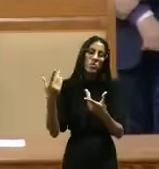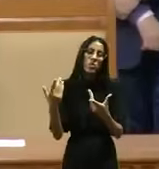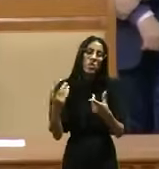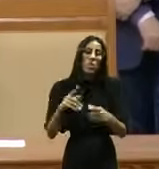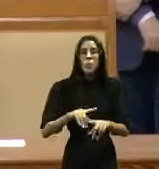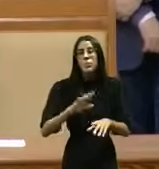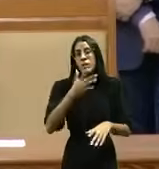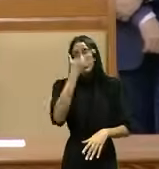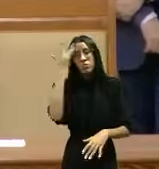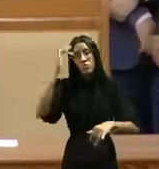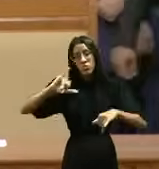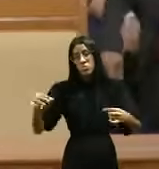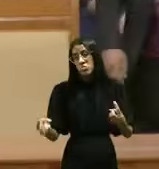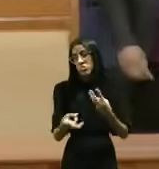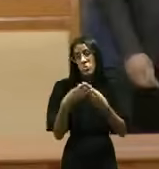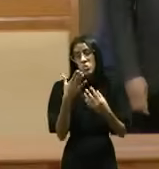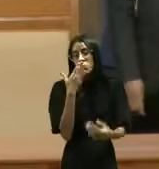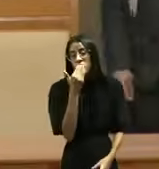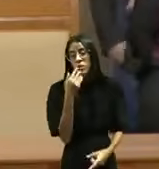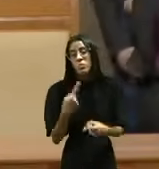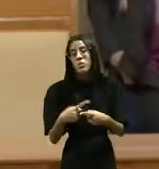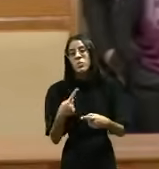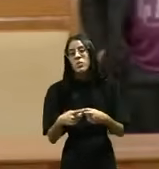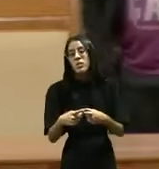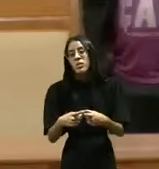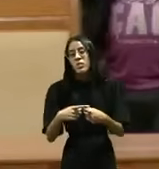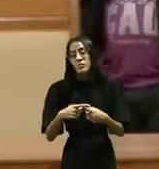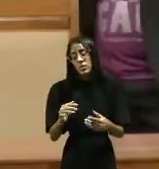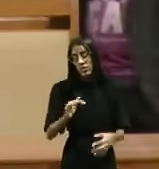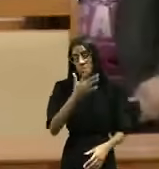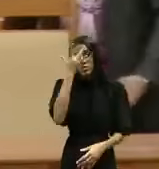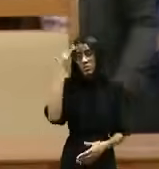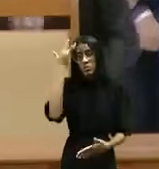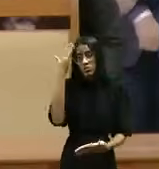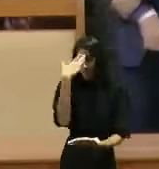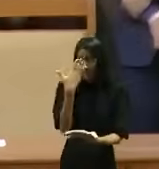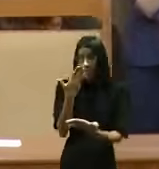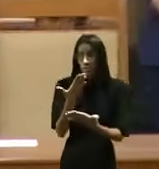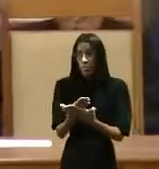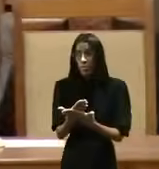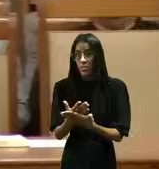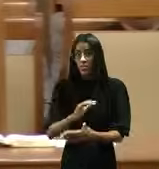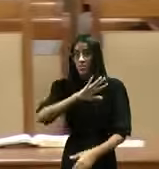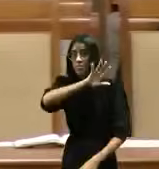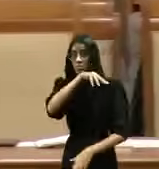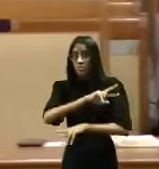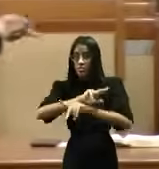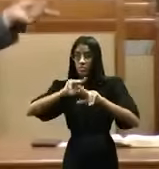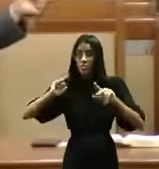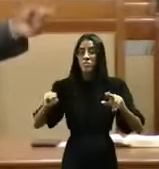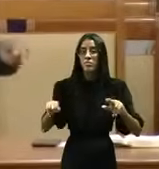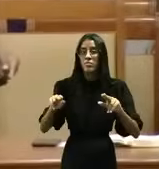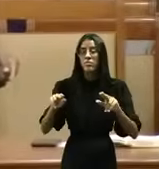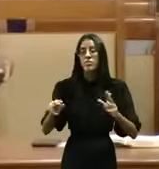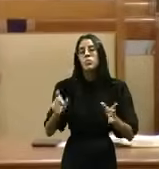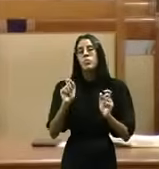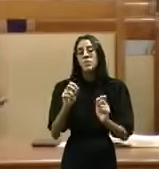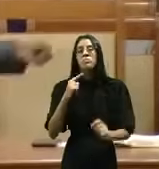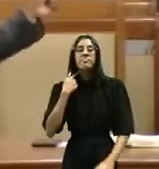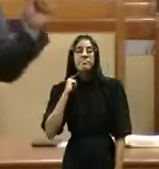viu três vezes deus olhou para Pedro eu disse quantas vezes vamos lá diga bem forte eu disse quantas